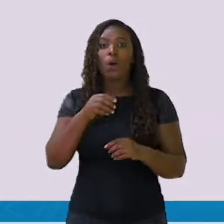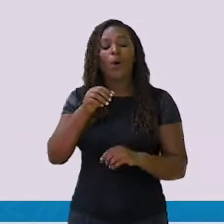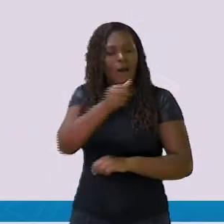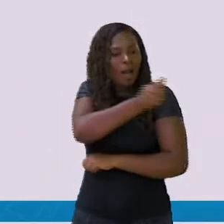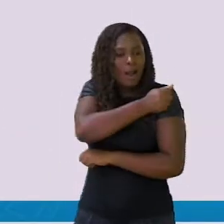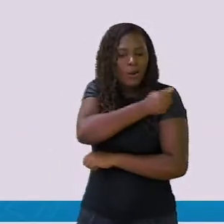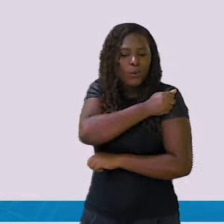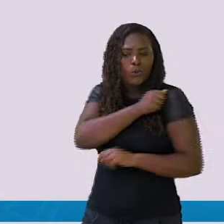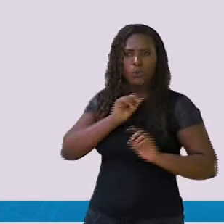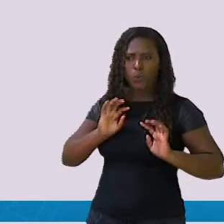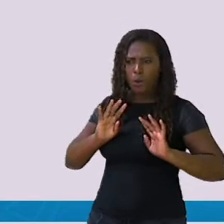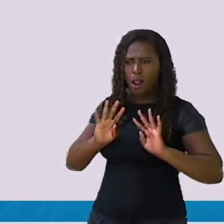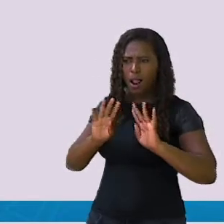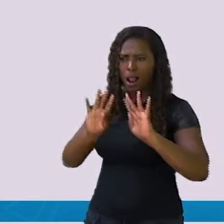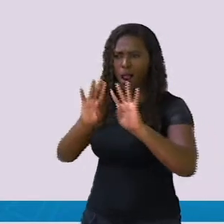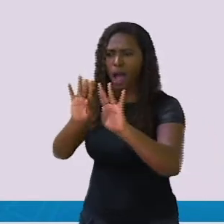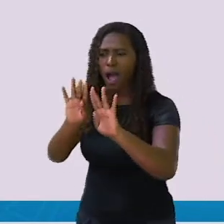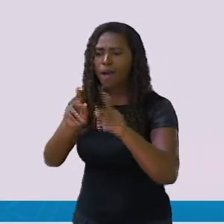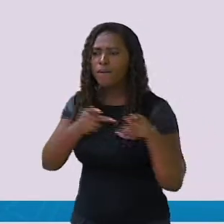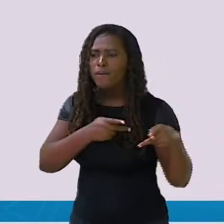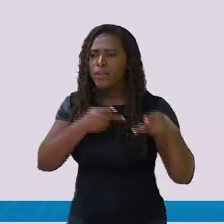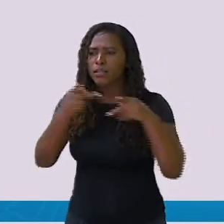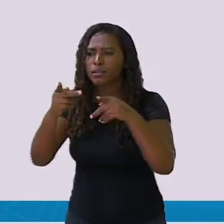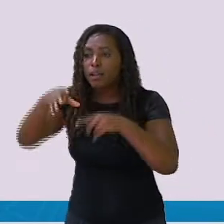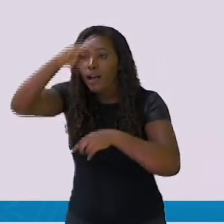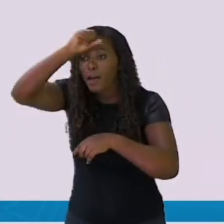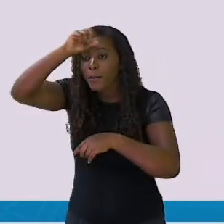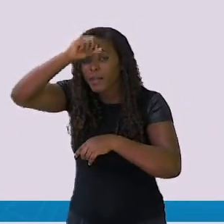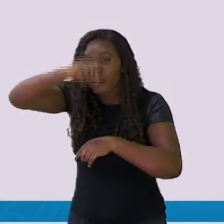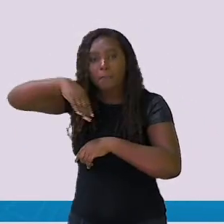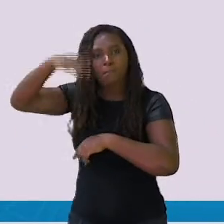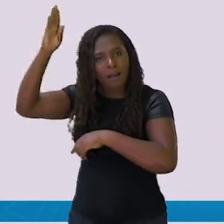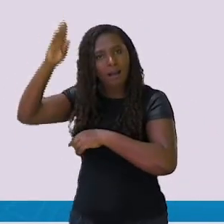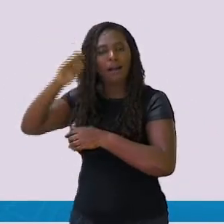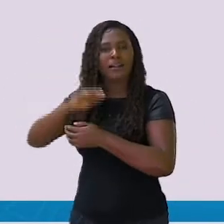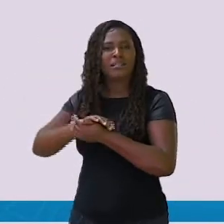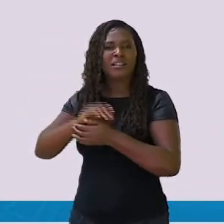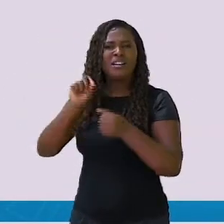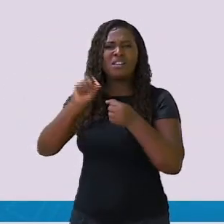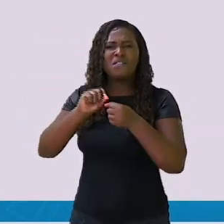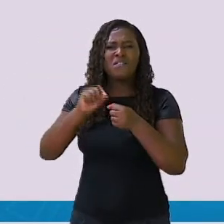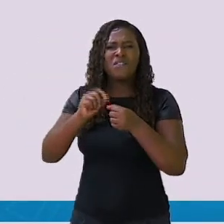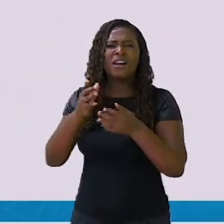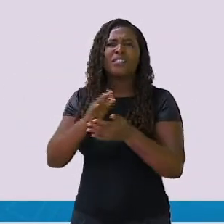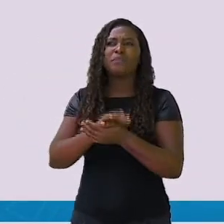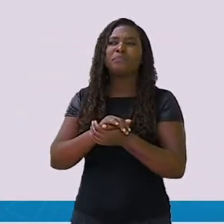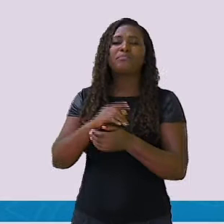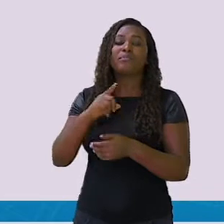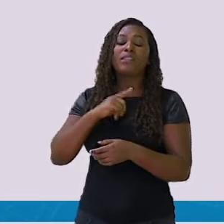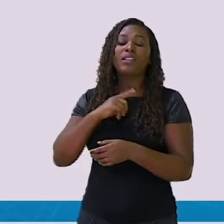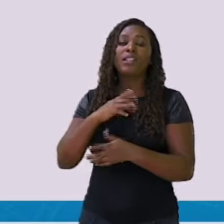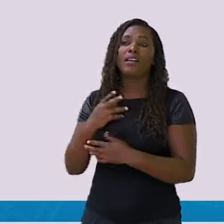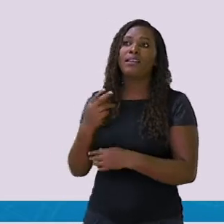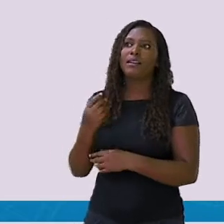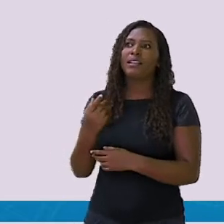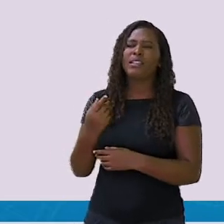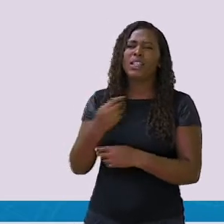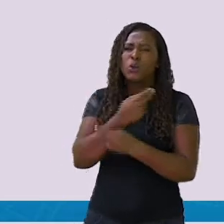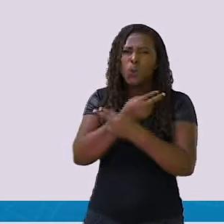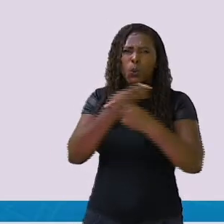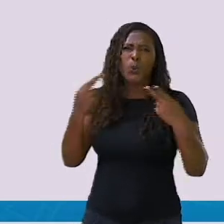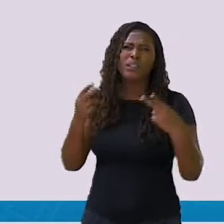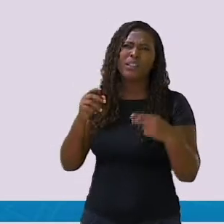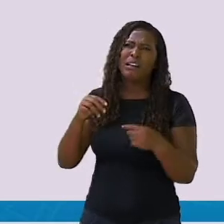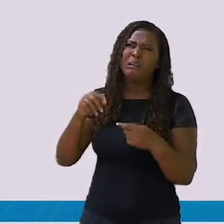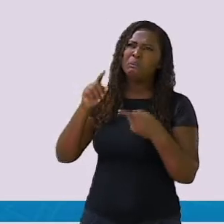contemplação e turismo, conjuntos de coleções de valor histórico, artístico,